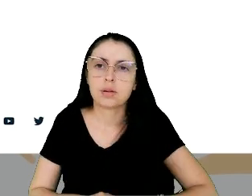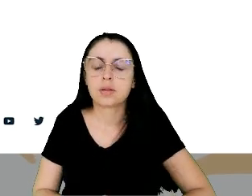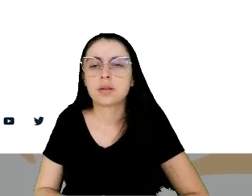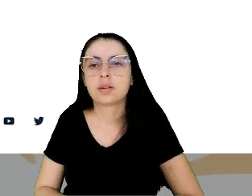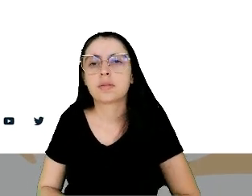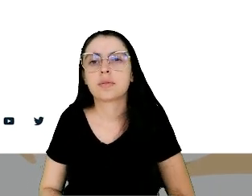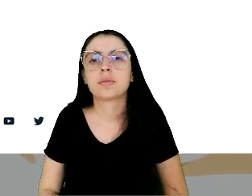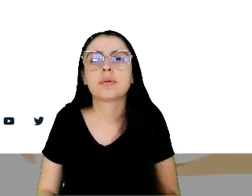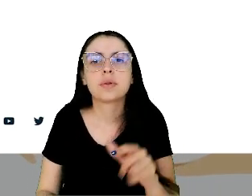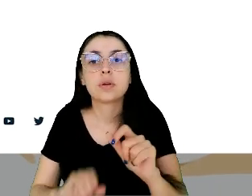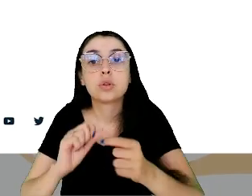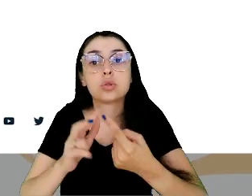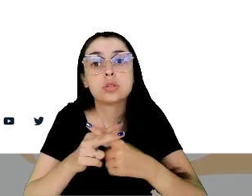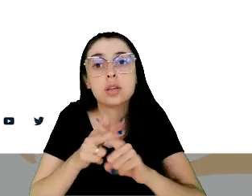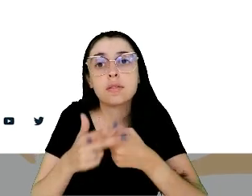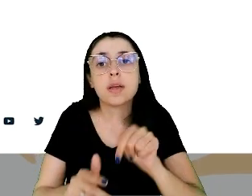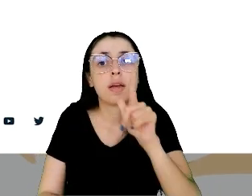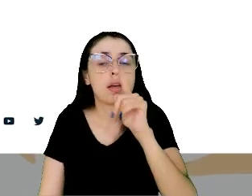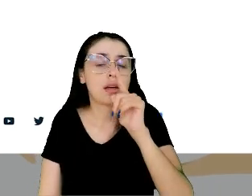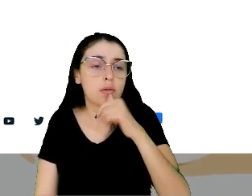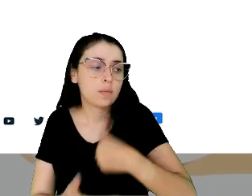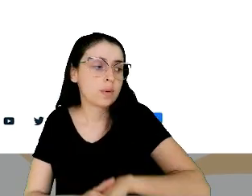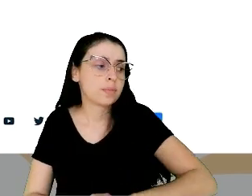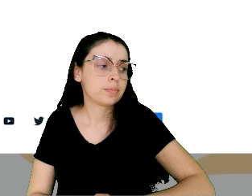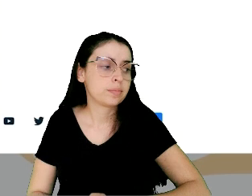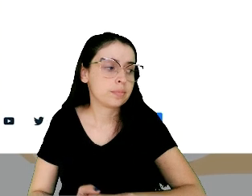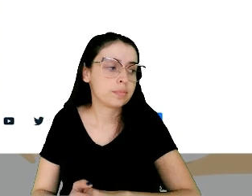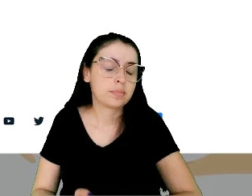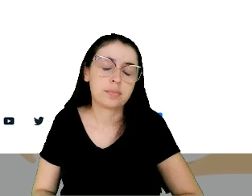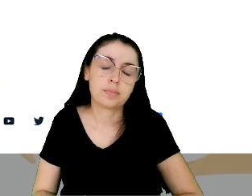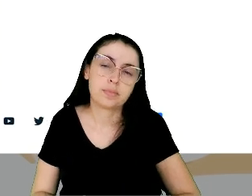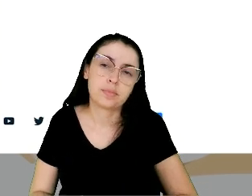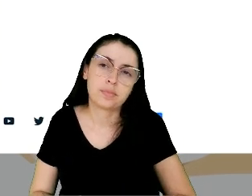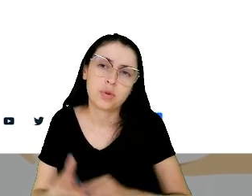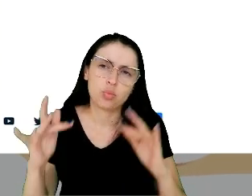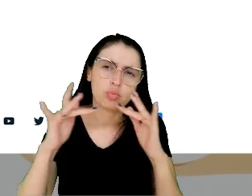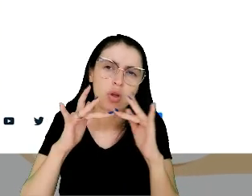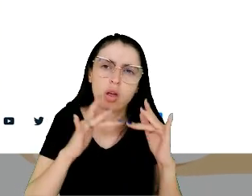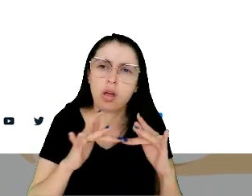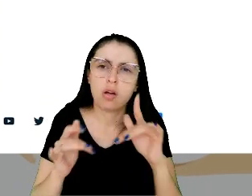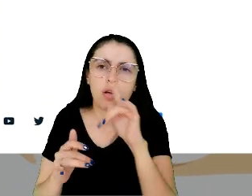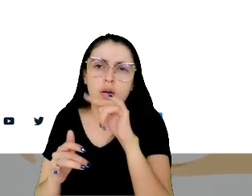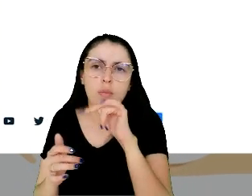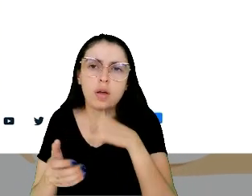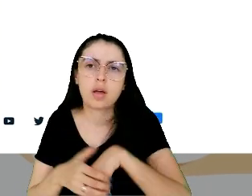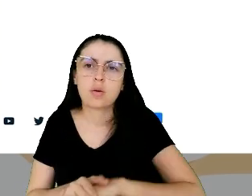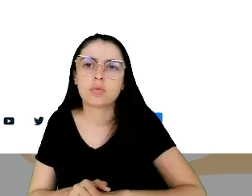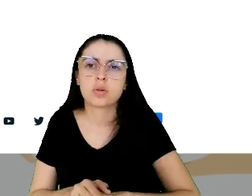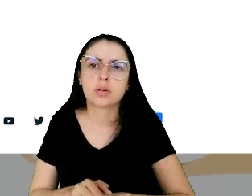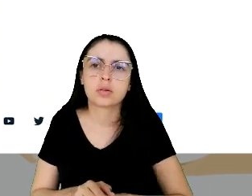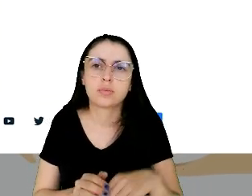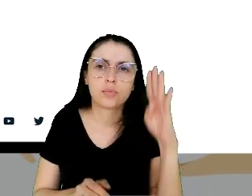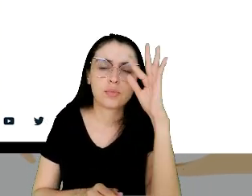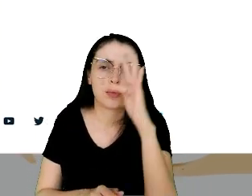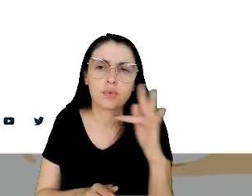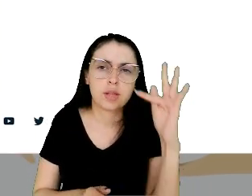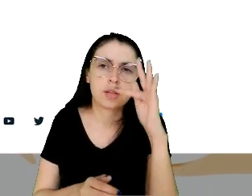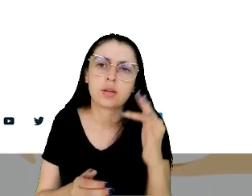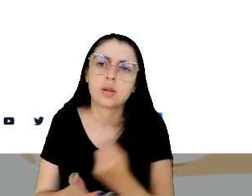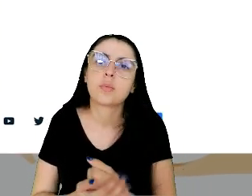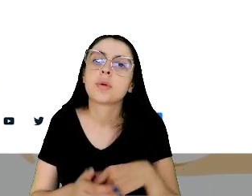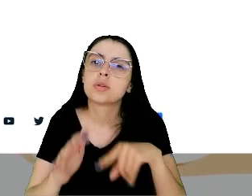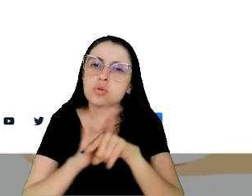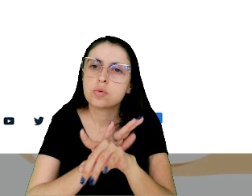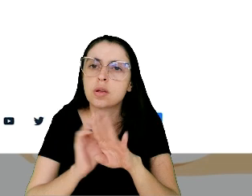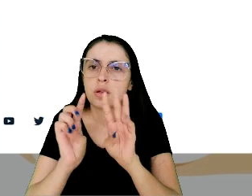Água Boa de Beber, tá? Ela é uma ferramenta do projeto Conexão Água, do Ministério Público Federal, que pode ser acessada pelo